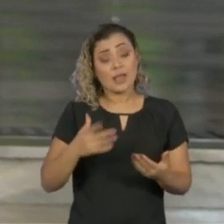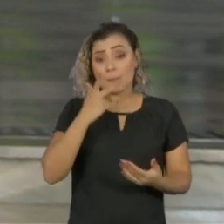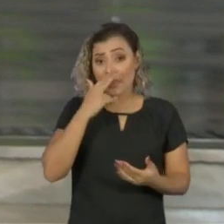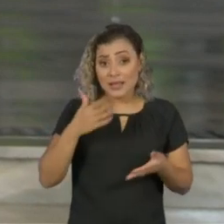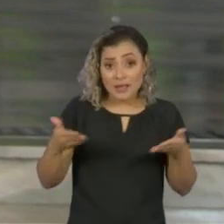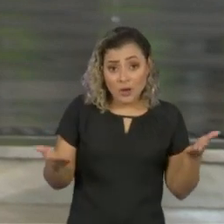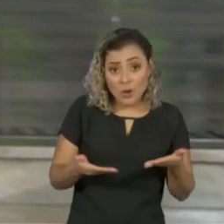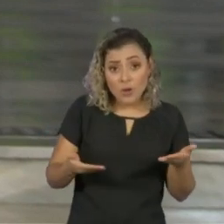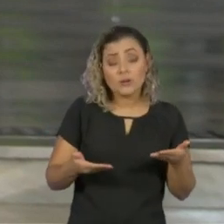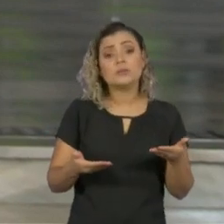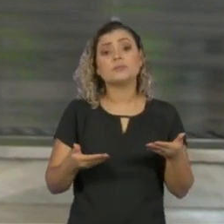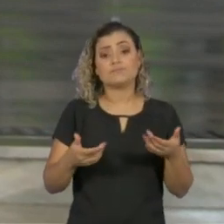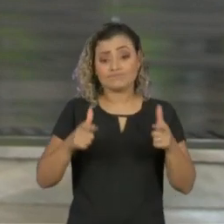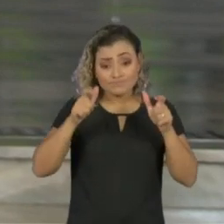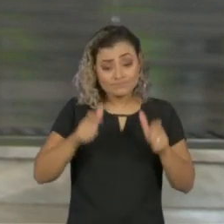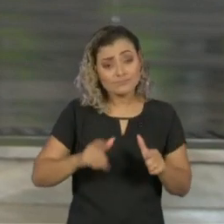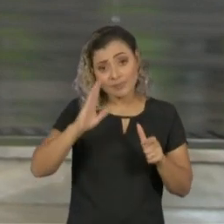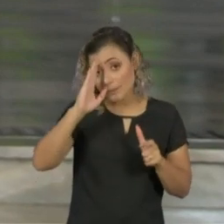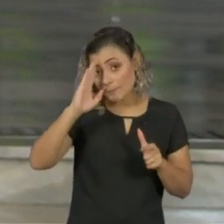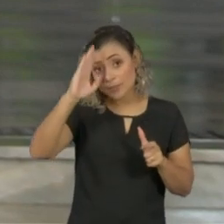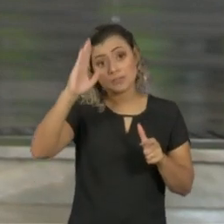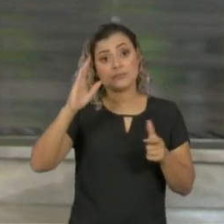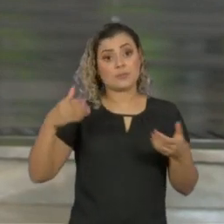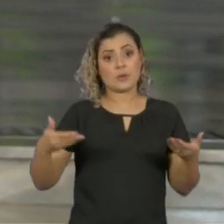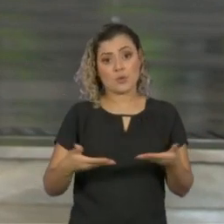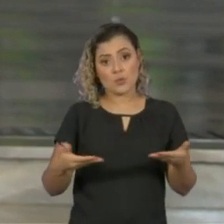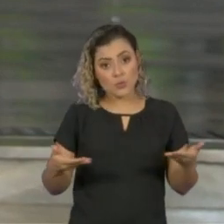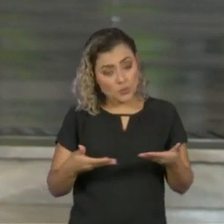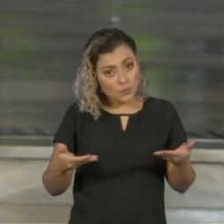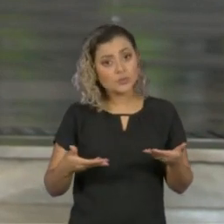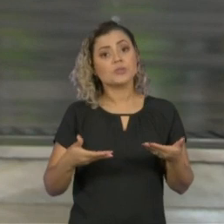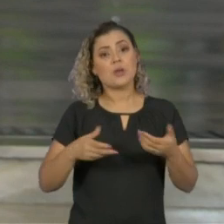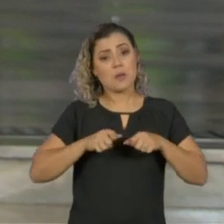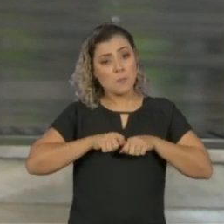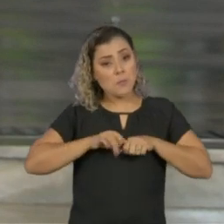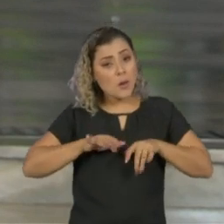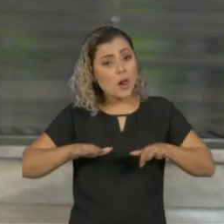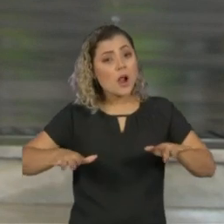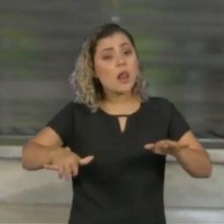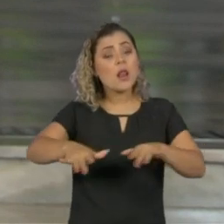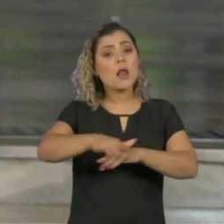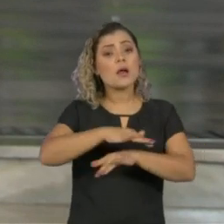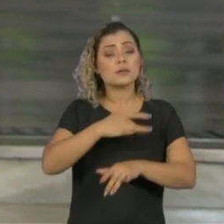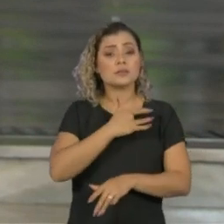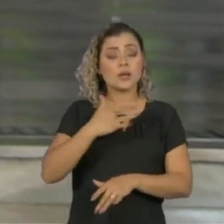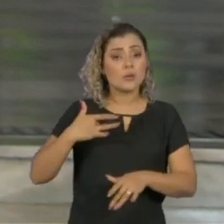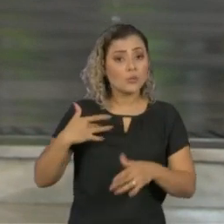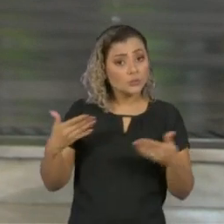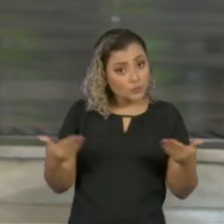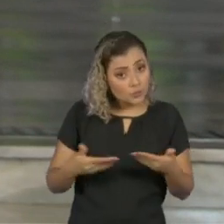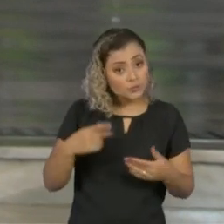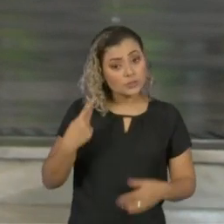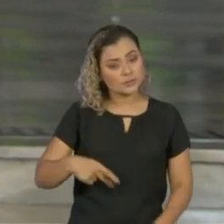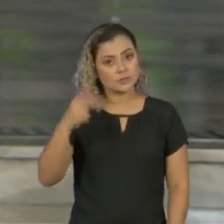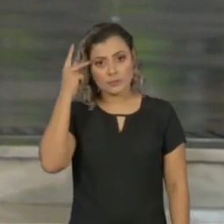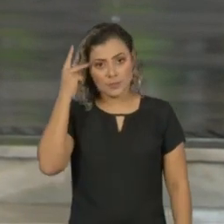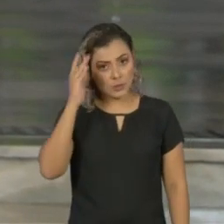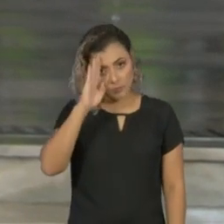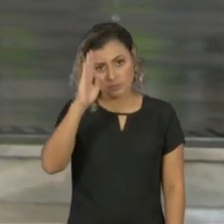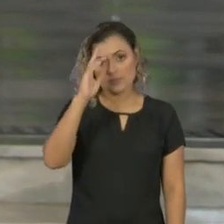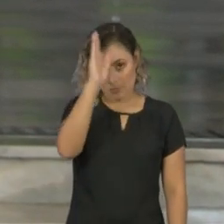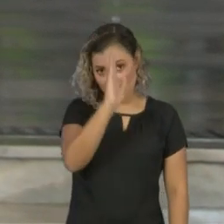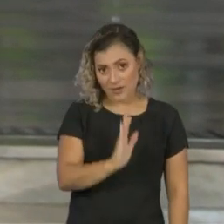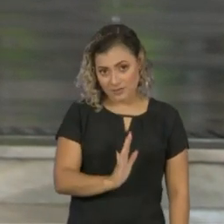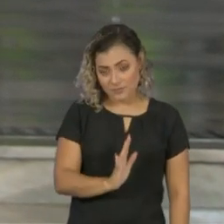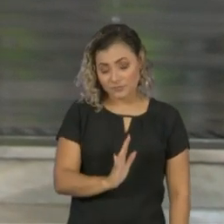menos, embora o epicentro desta crise de saúde sanitária seja São Paulo, mas